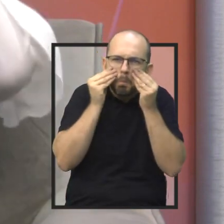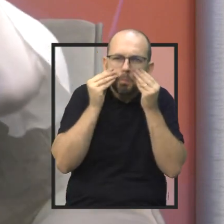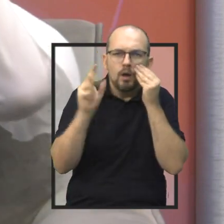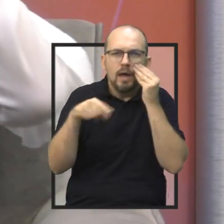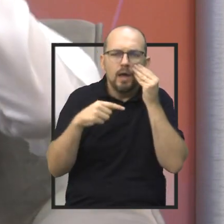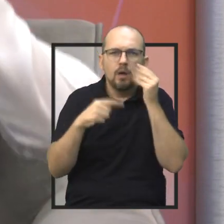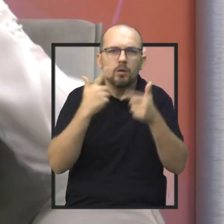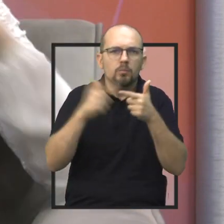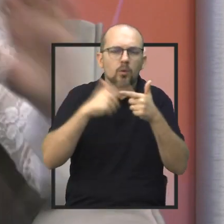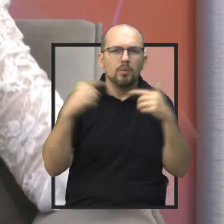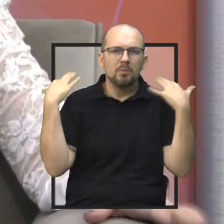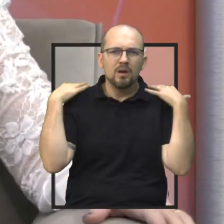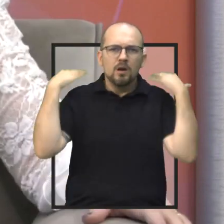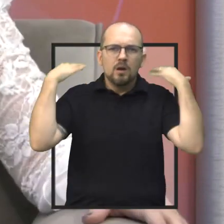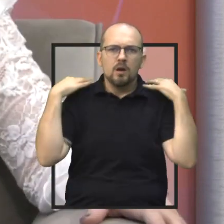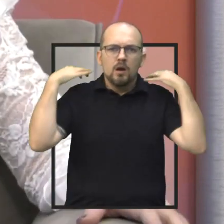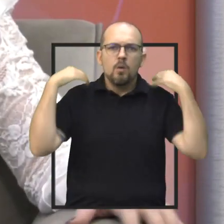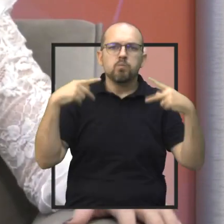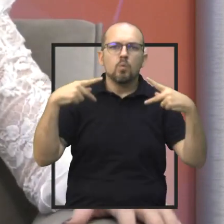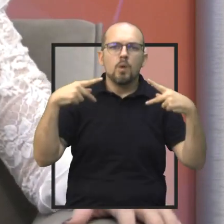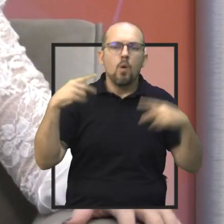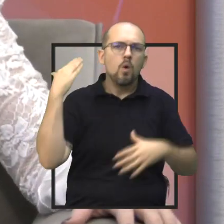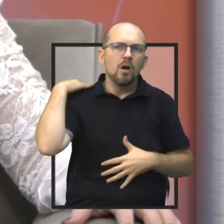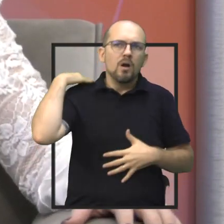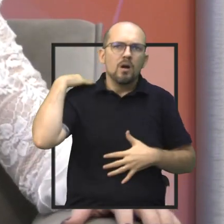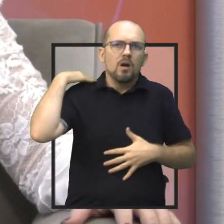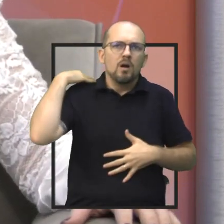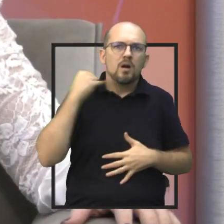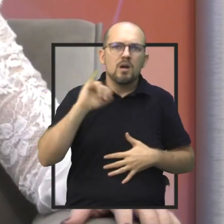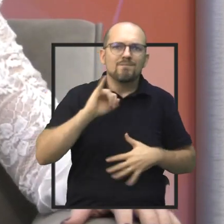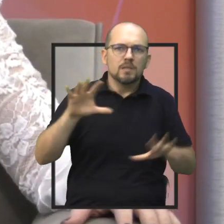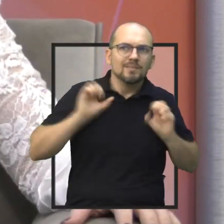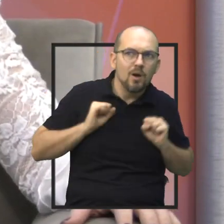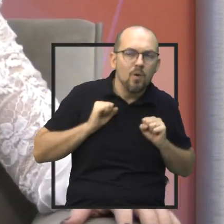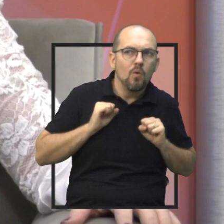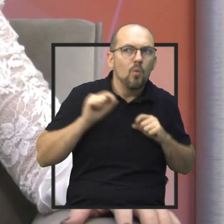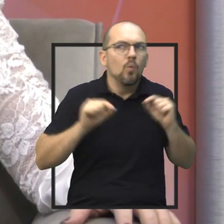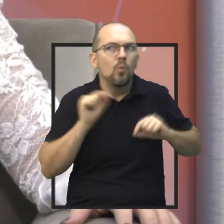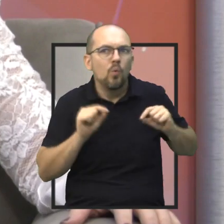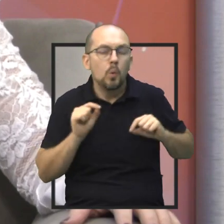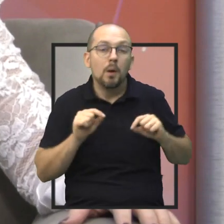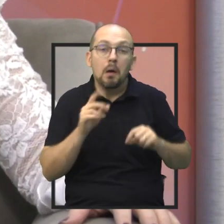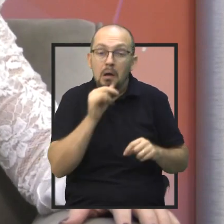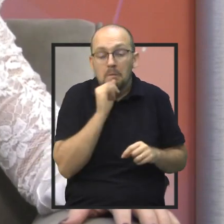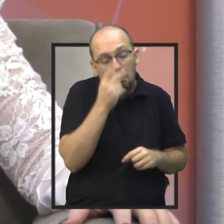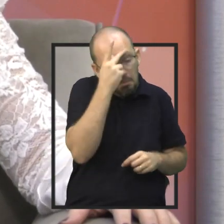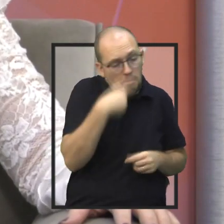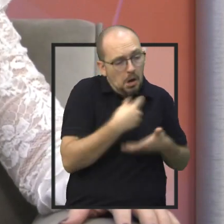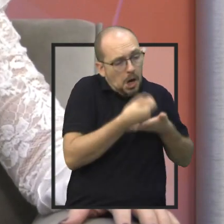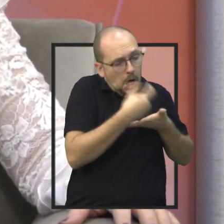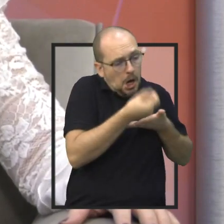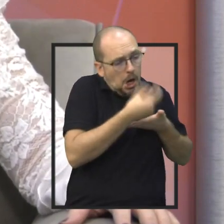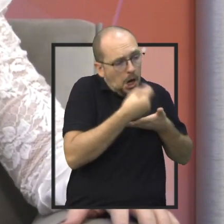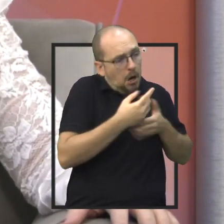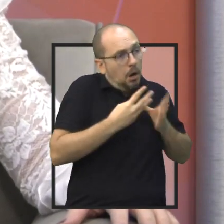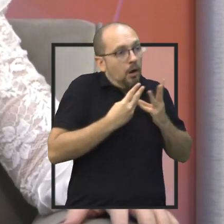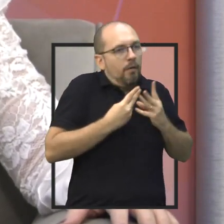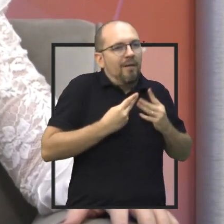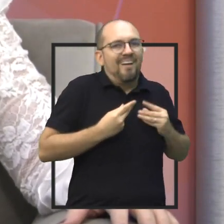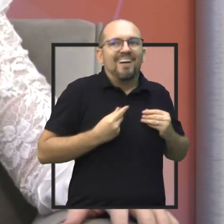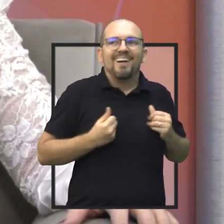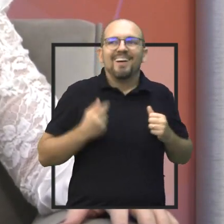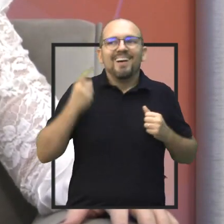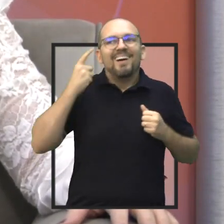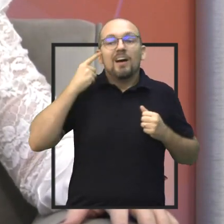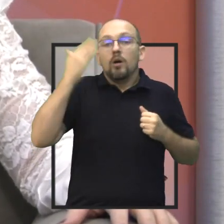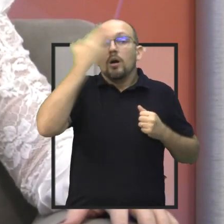infecção pulmonar já. Então, assim, a pessoa que vai se automedicando, de repente ela vai dando chance para aumentar essas